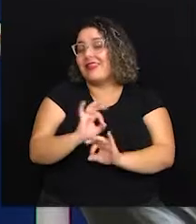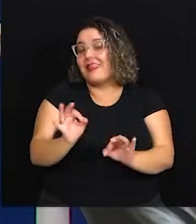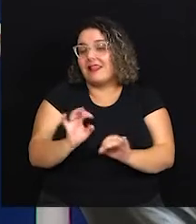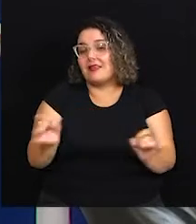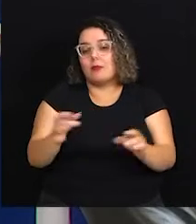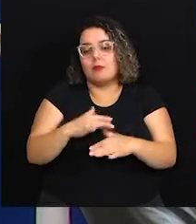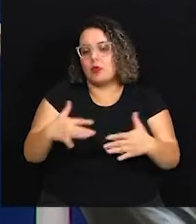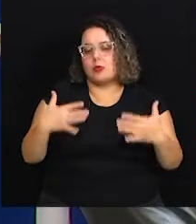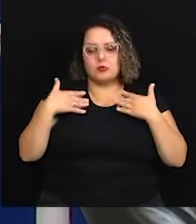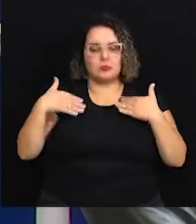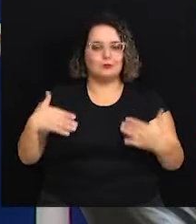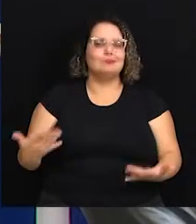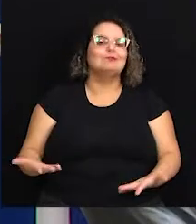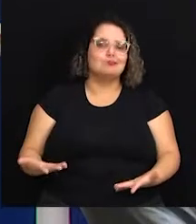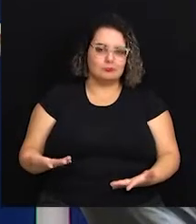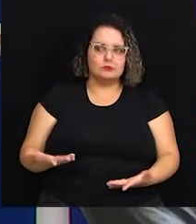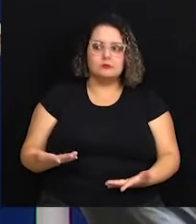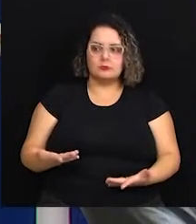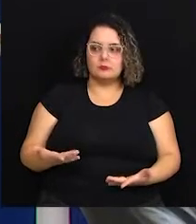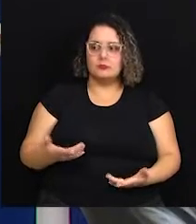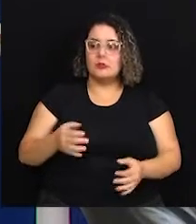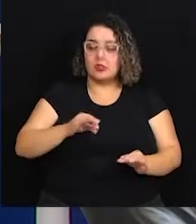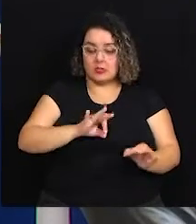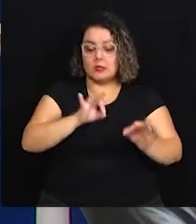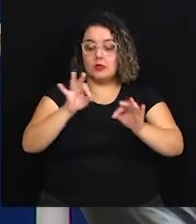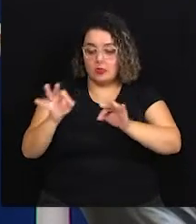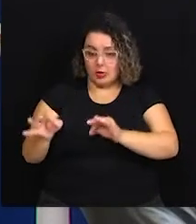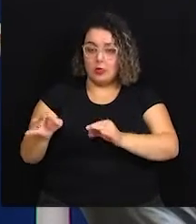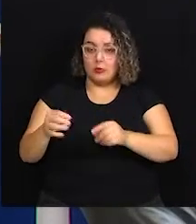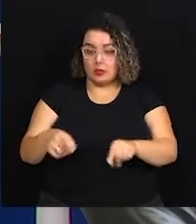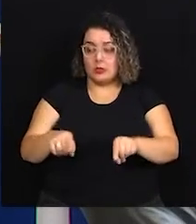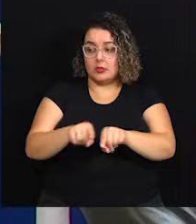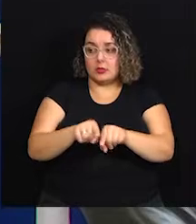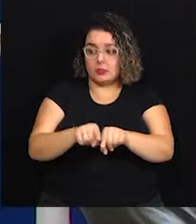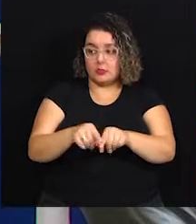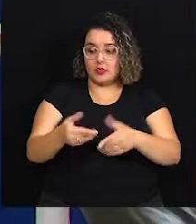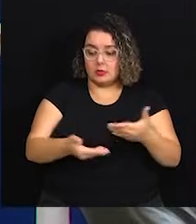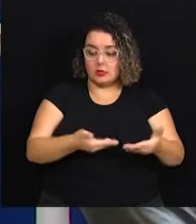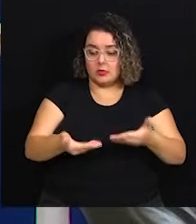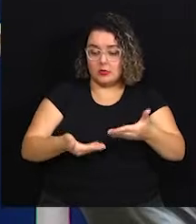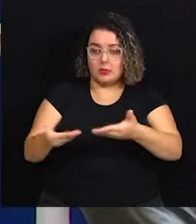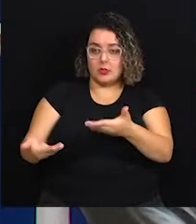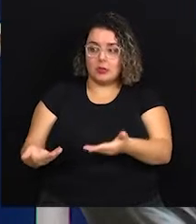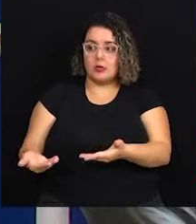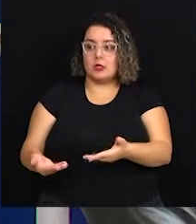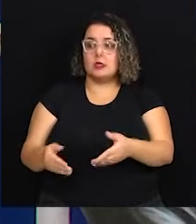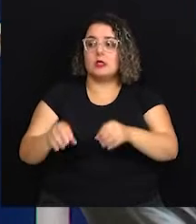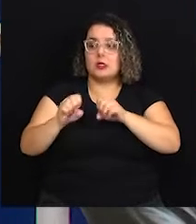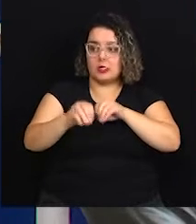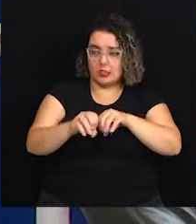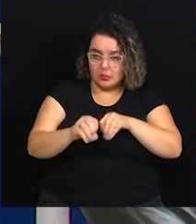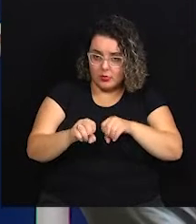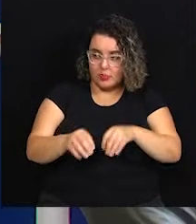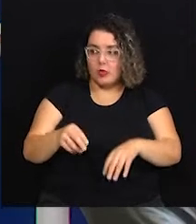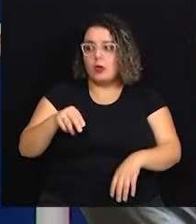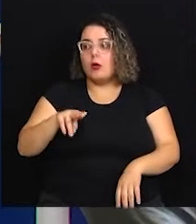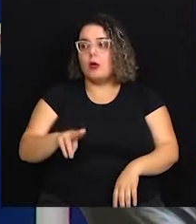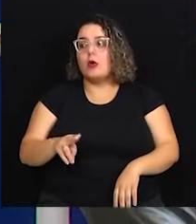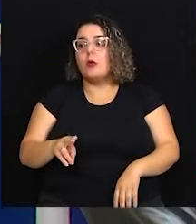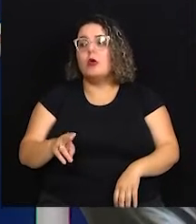esse acompanhamento que vocês fazem aqui também envolve acompanhamento educacional ou é uma questão